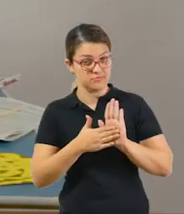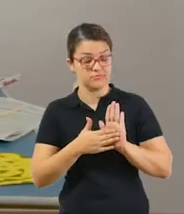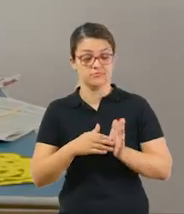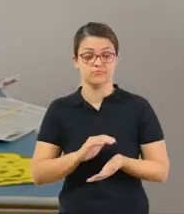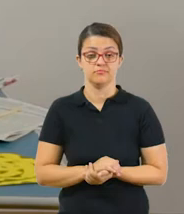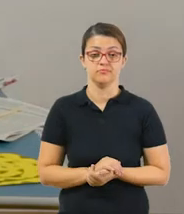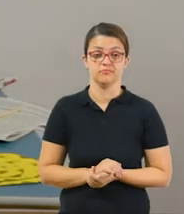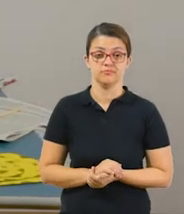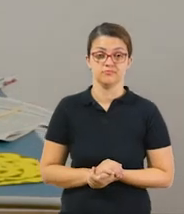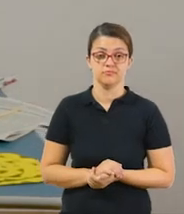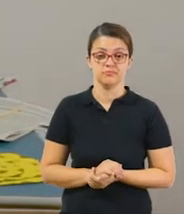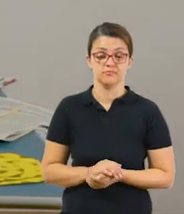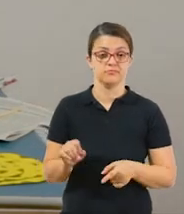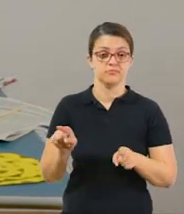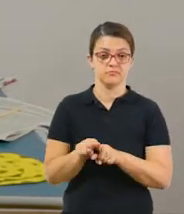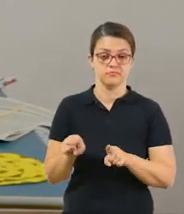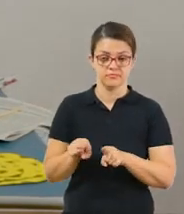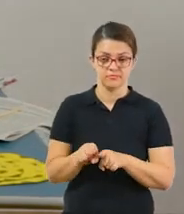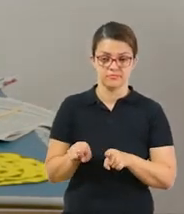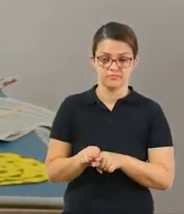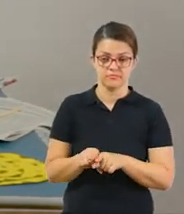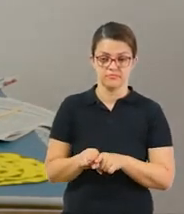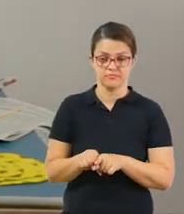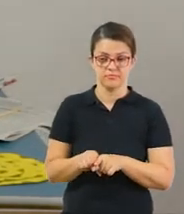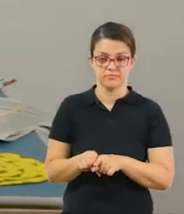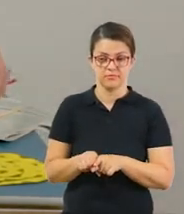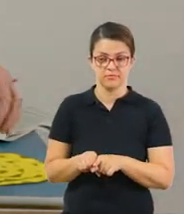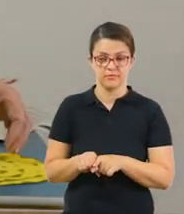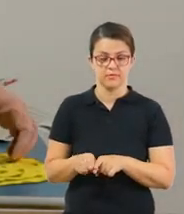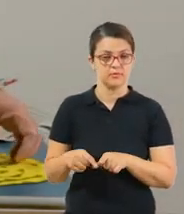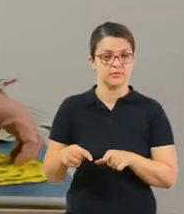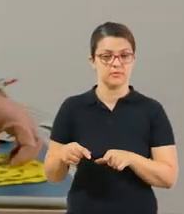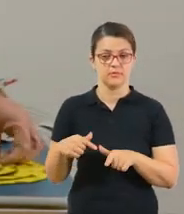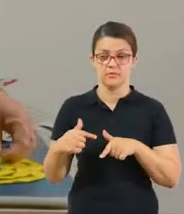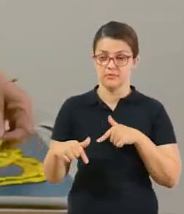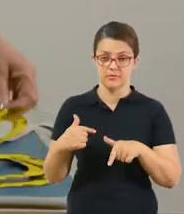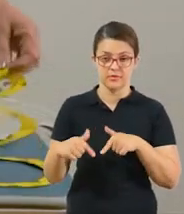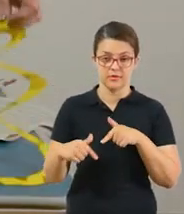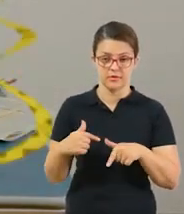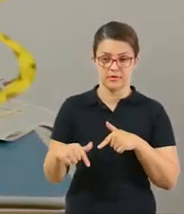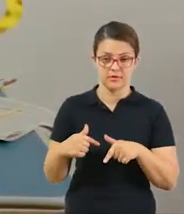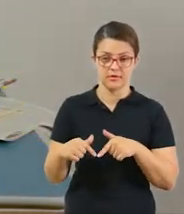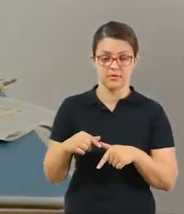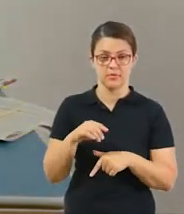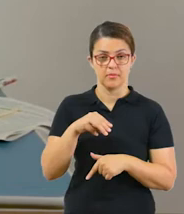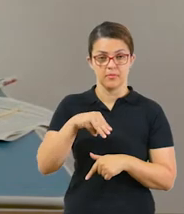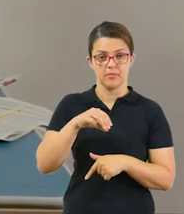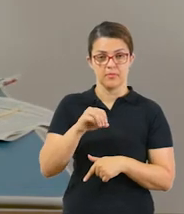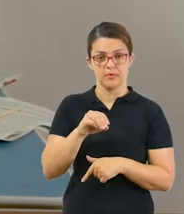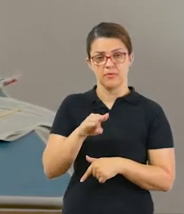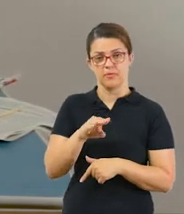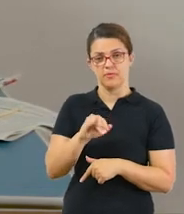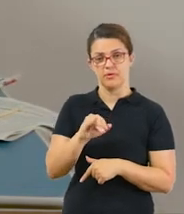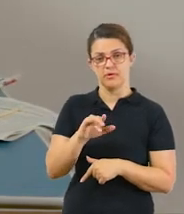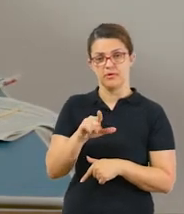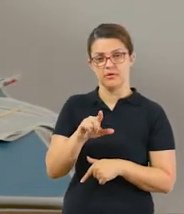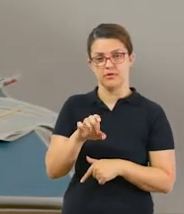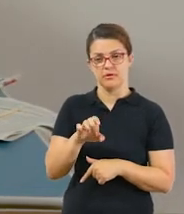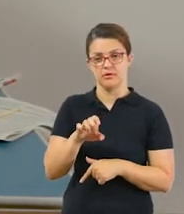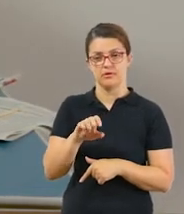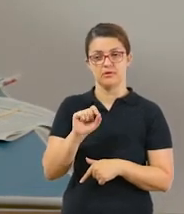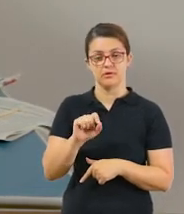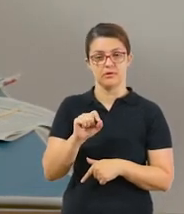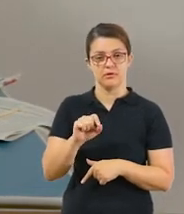propostas podemos também tá trabalhando com o mobile que é uma das